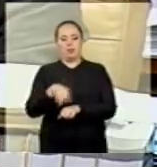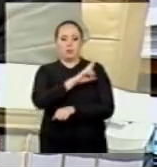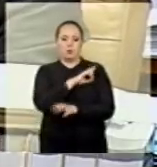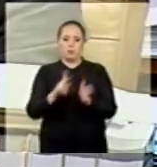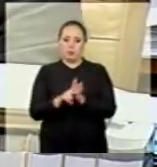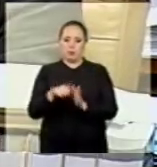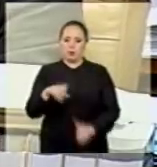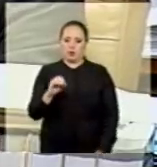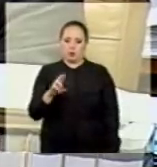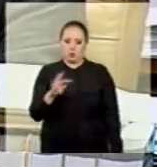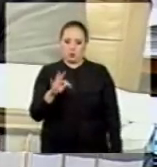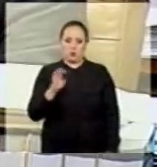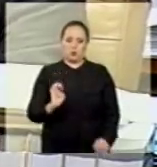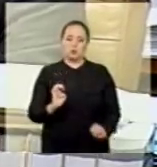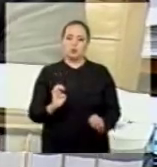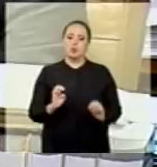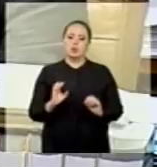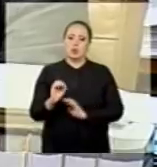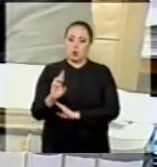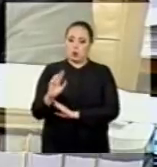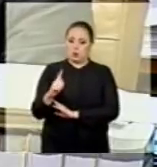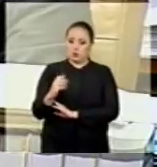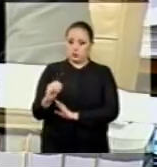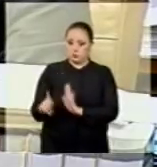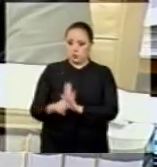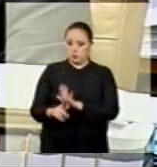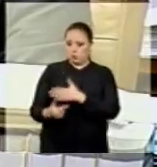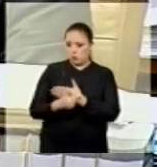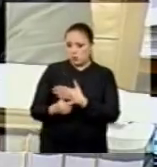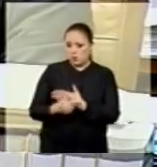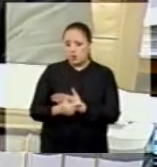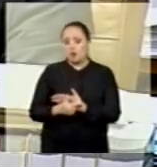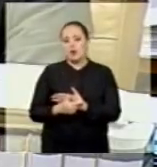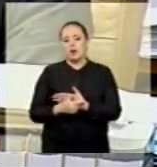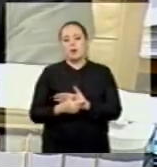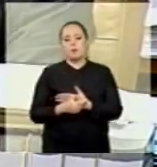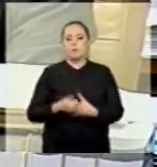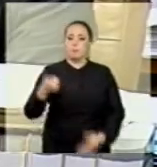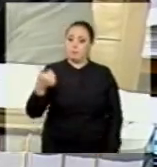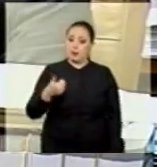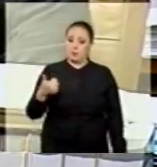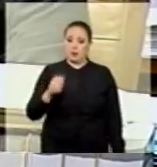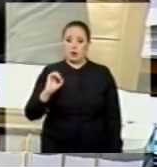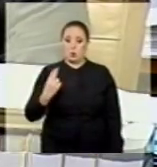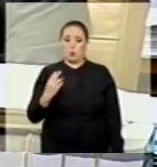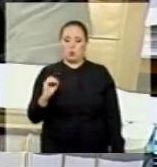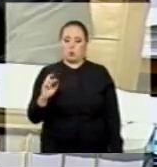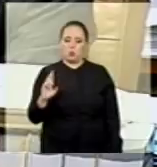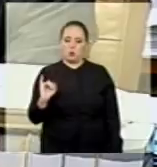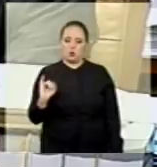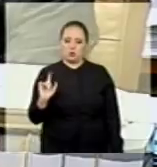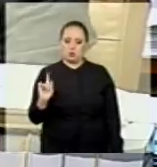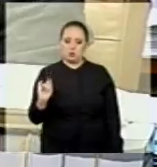pelo próprio órgão investido de funções constituintes primárias ou originárias,